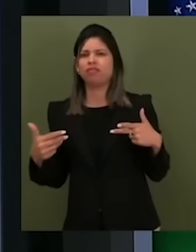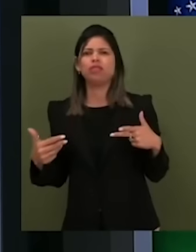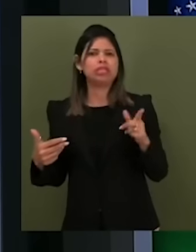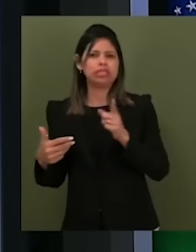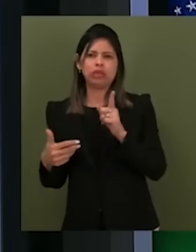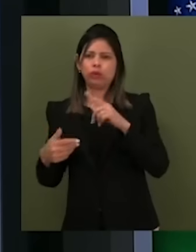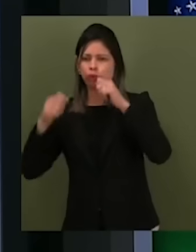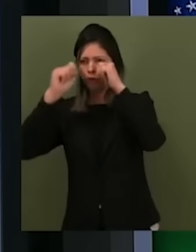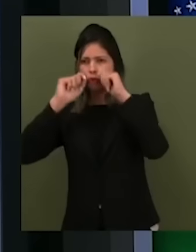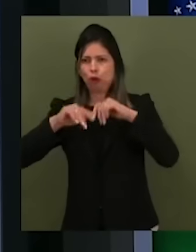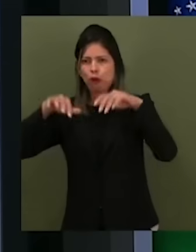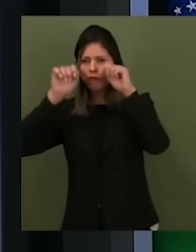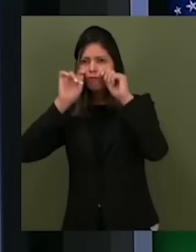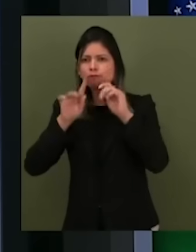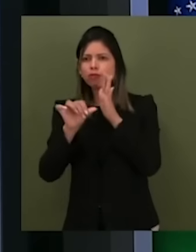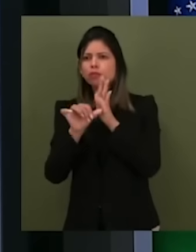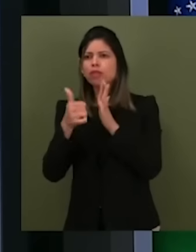vez.